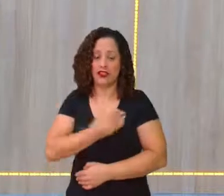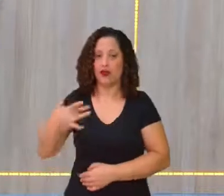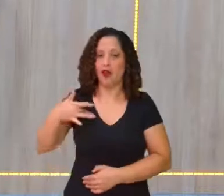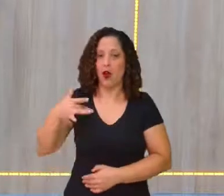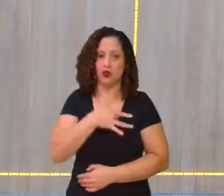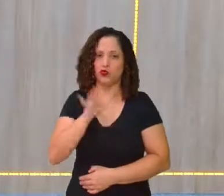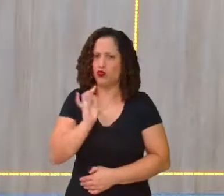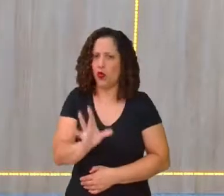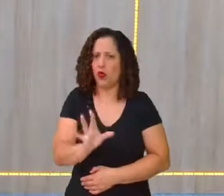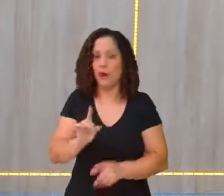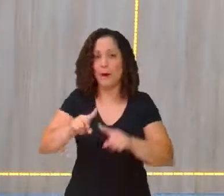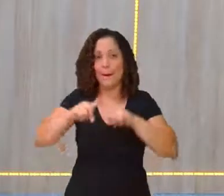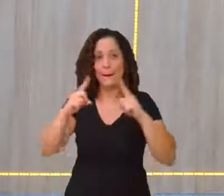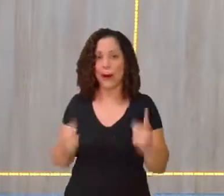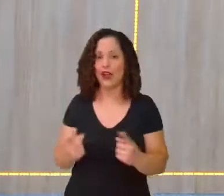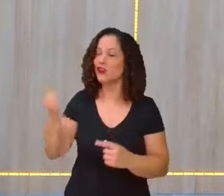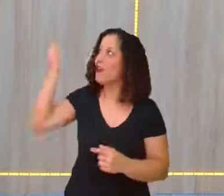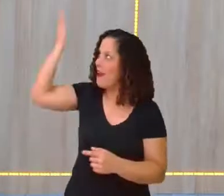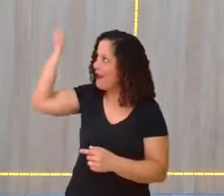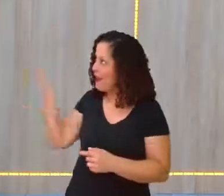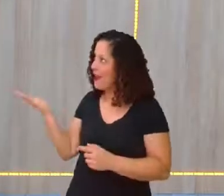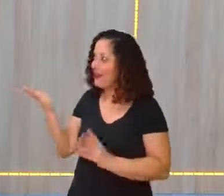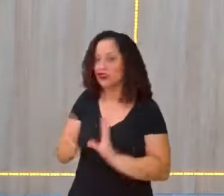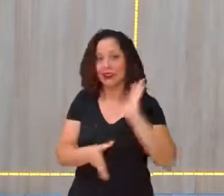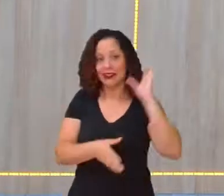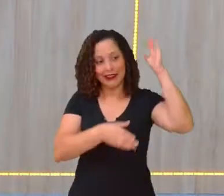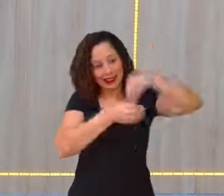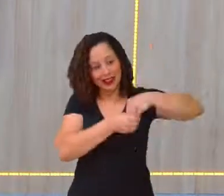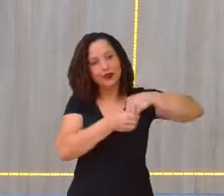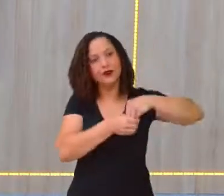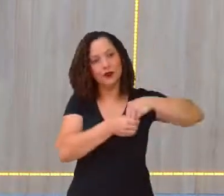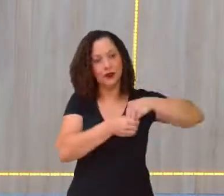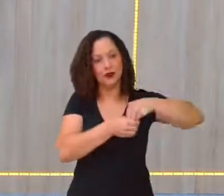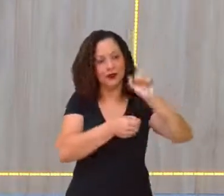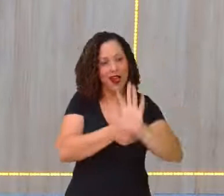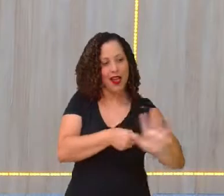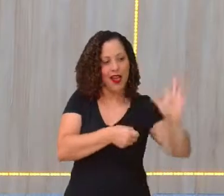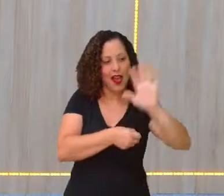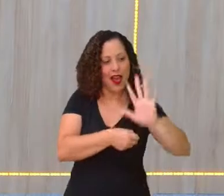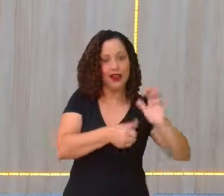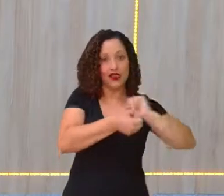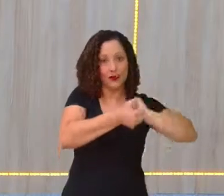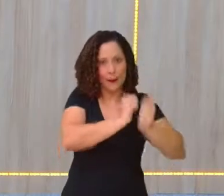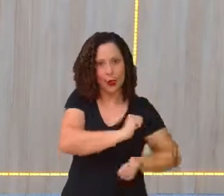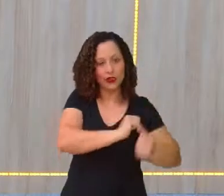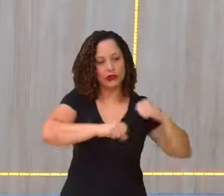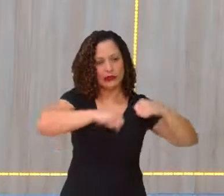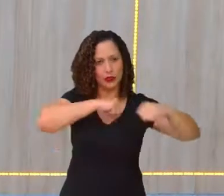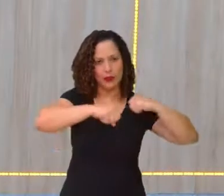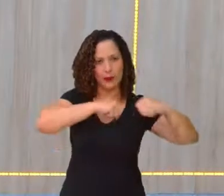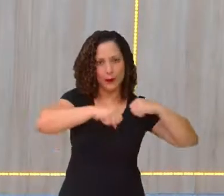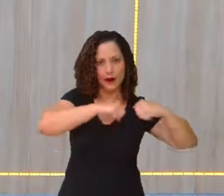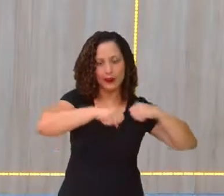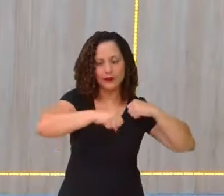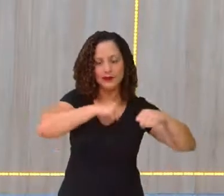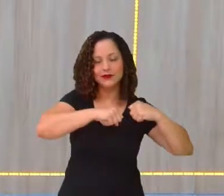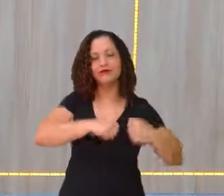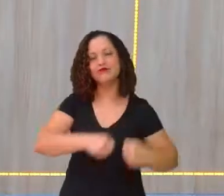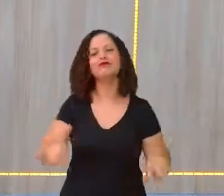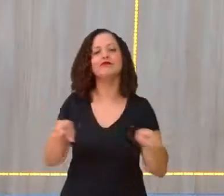mas quando a gente fala delas dentro do conteúdo de esportes de combate, a gente está falando